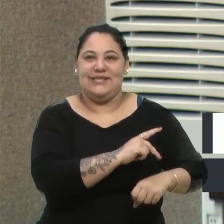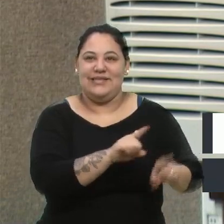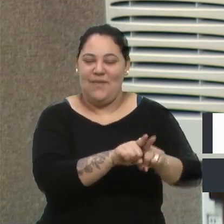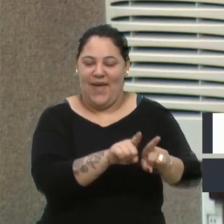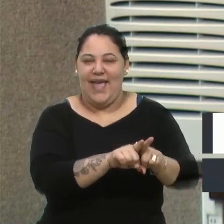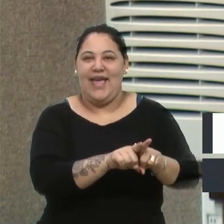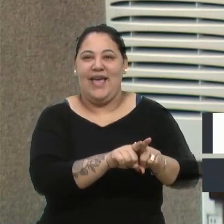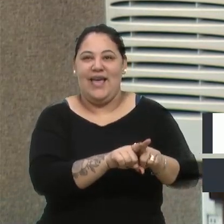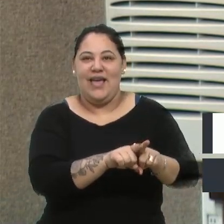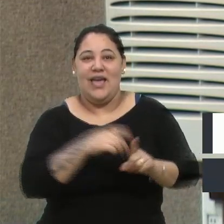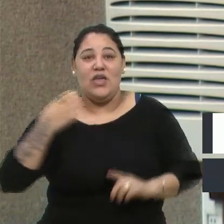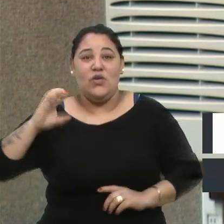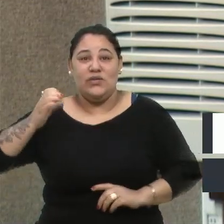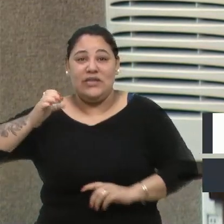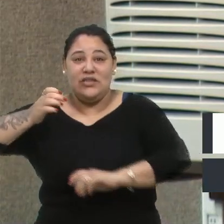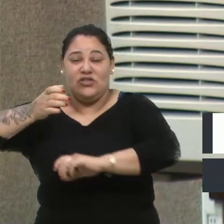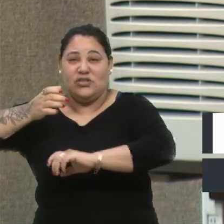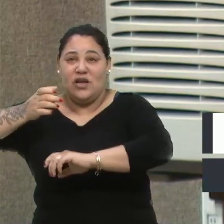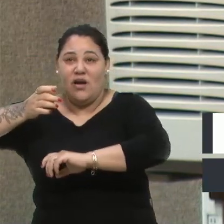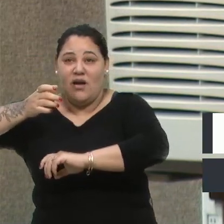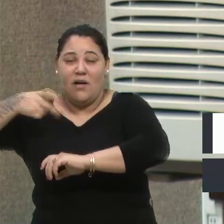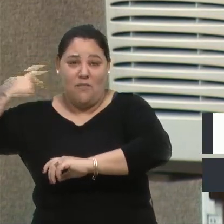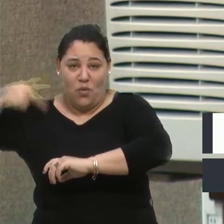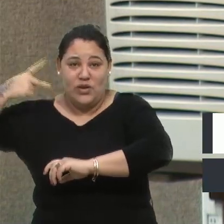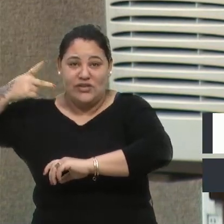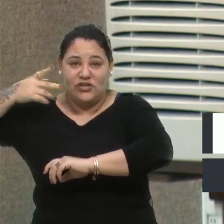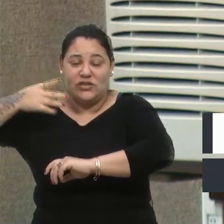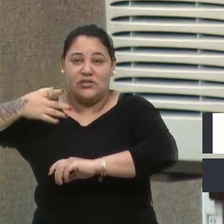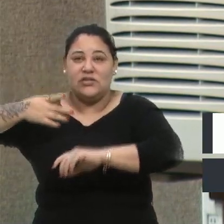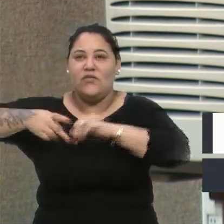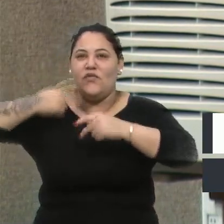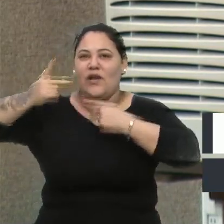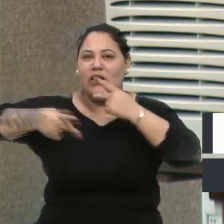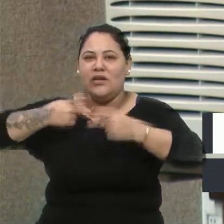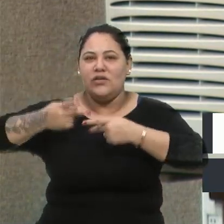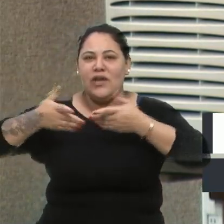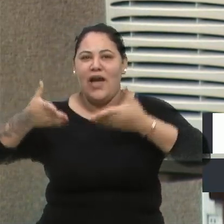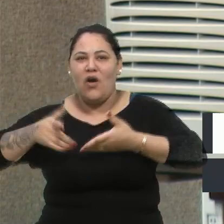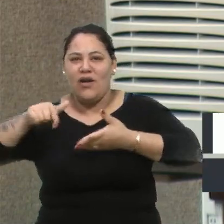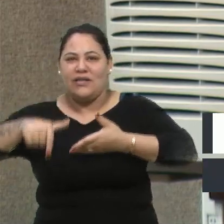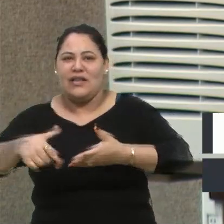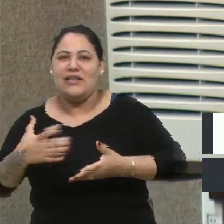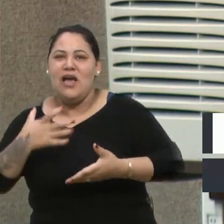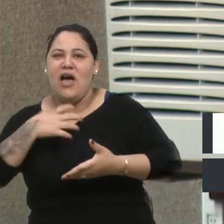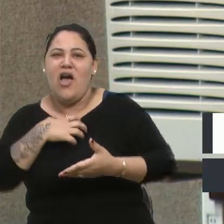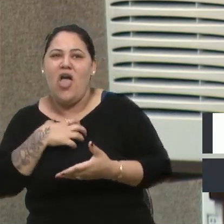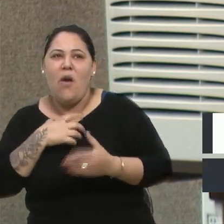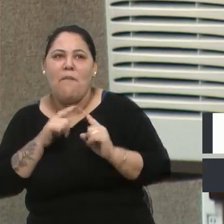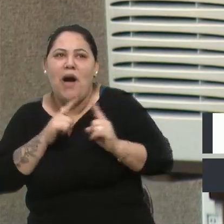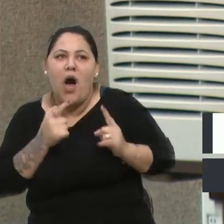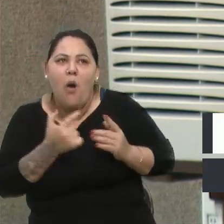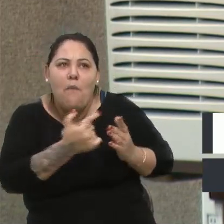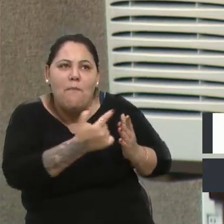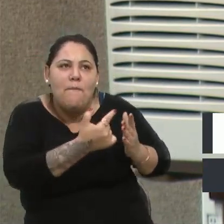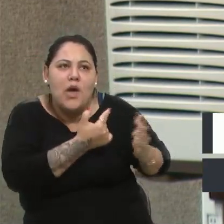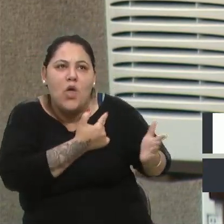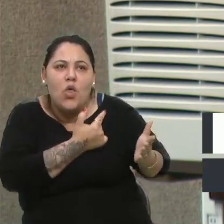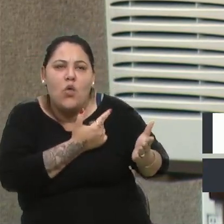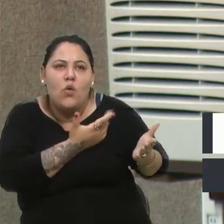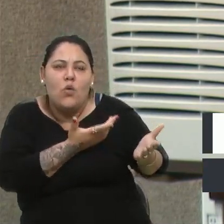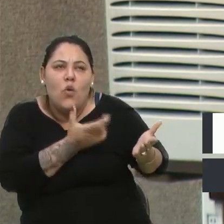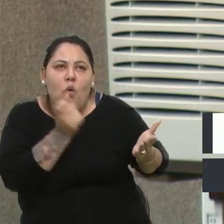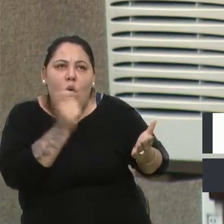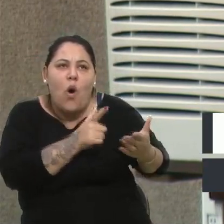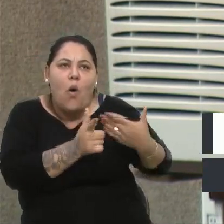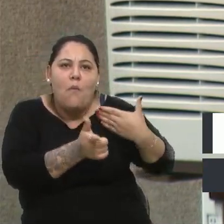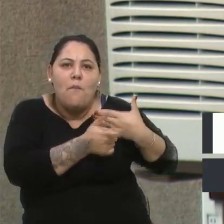E os cientistas políticos estão comentando que, por enquanto, está nessa situação. Mas aí a gente pergunta qual é a função e